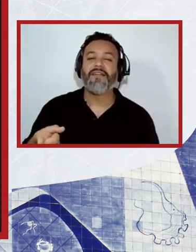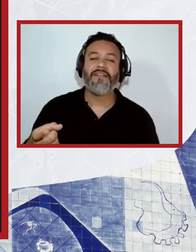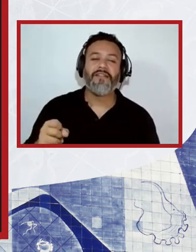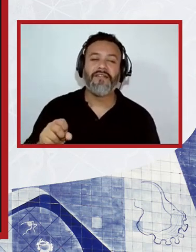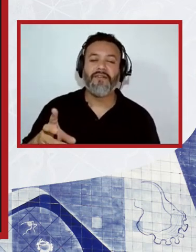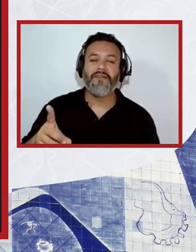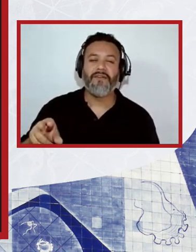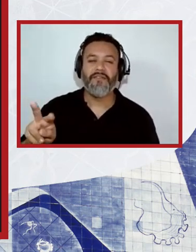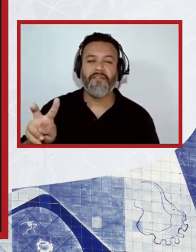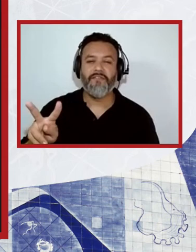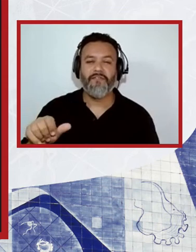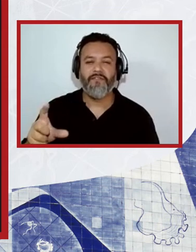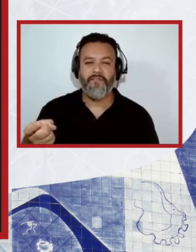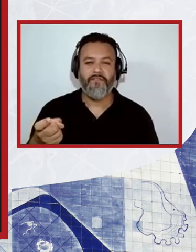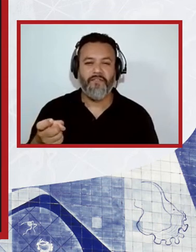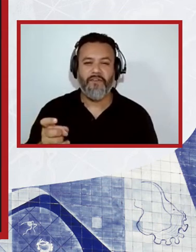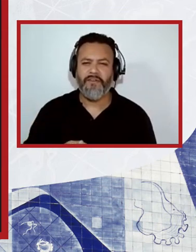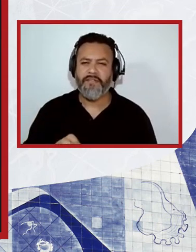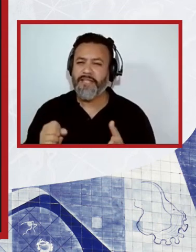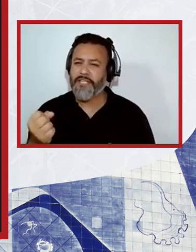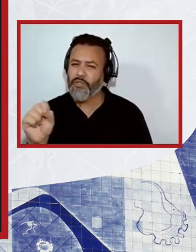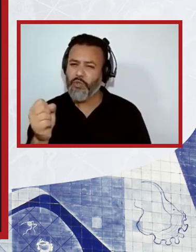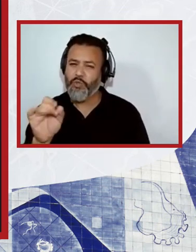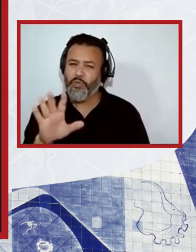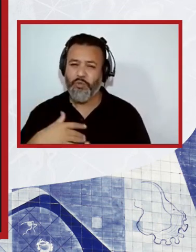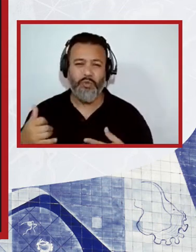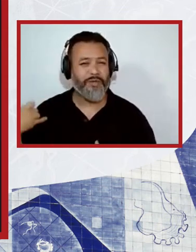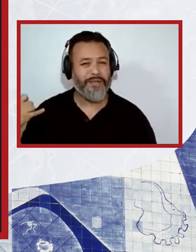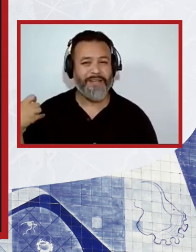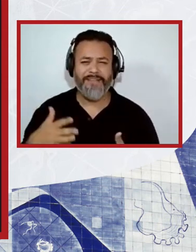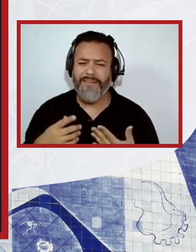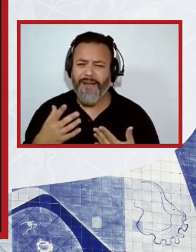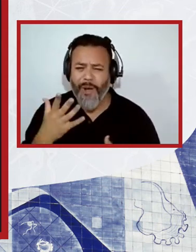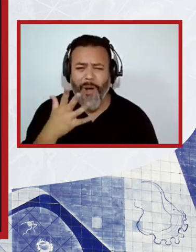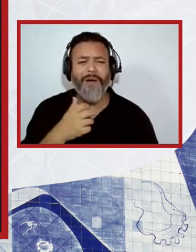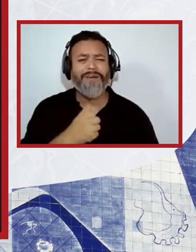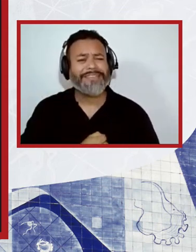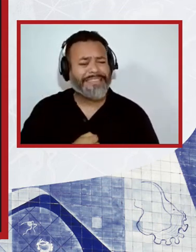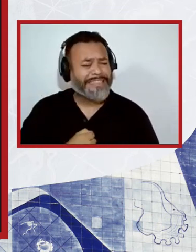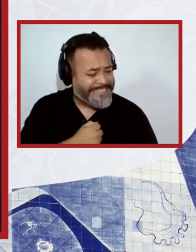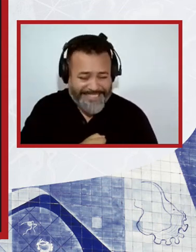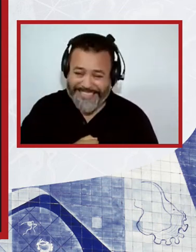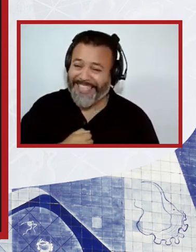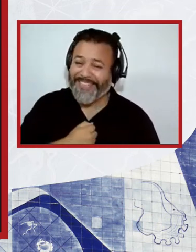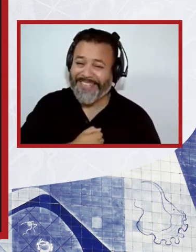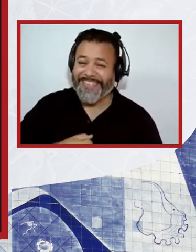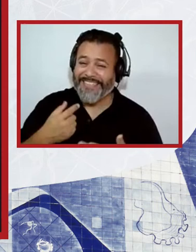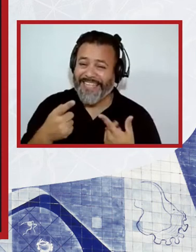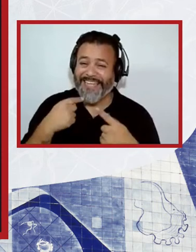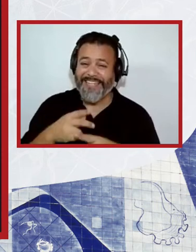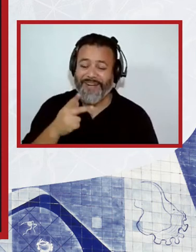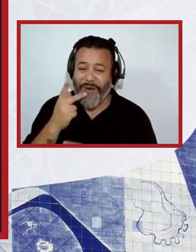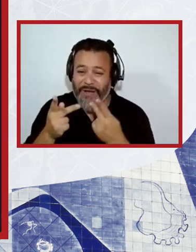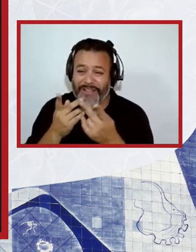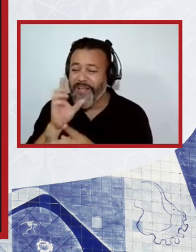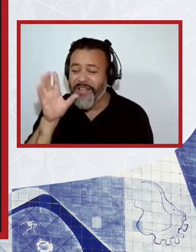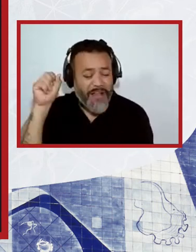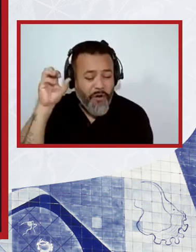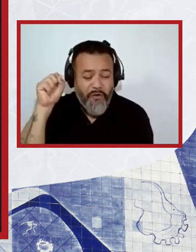idade. E confesso que deu muita saudade quando eu ouvi dois vox falando ali, dois vox, o que você